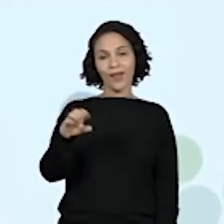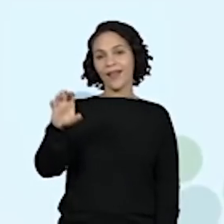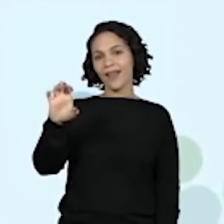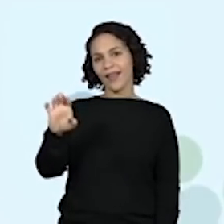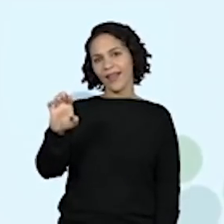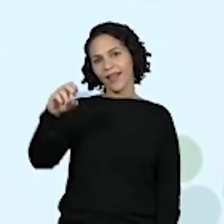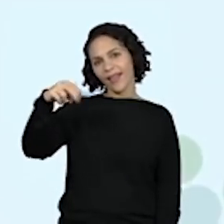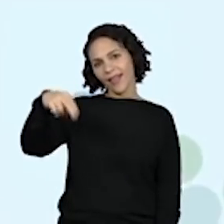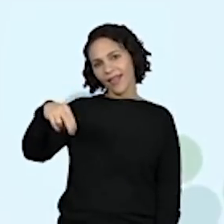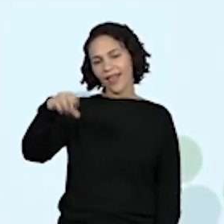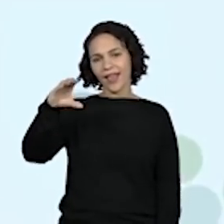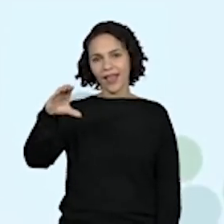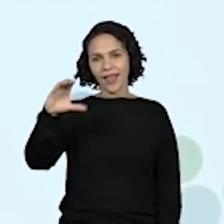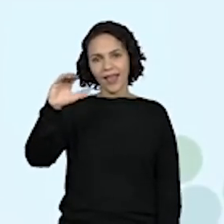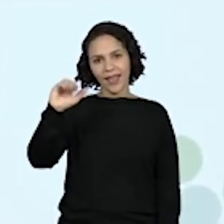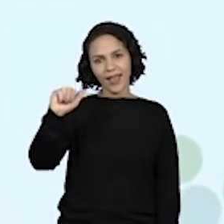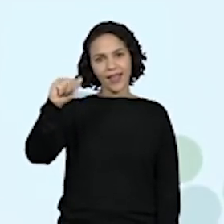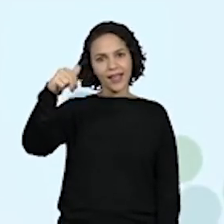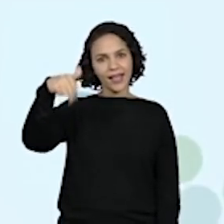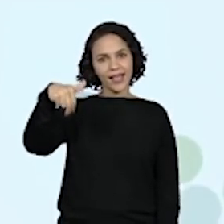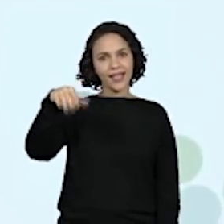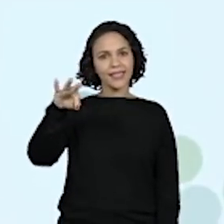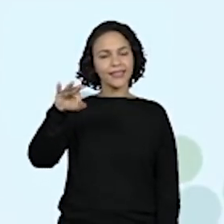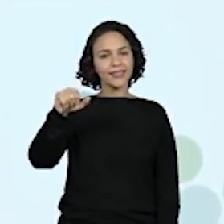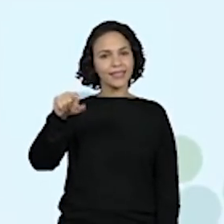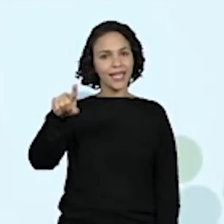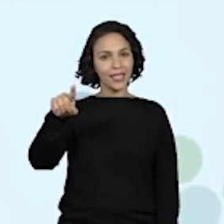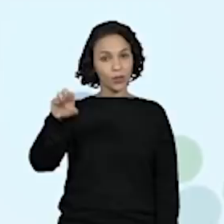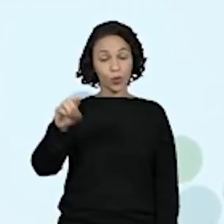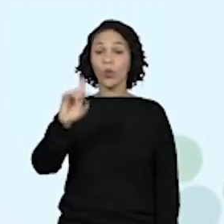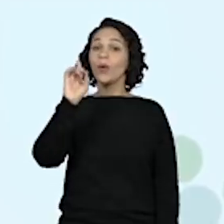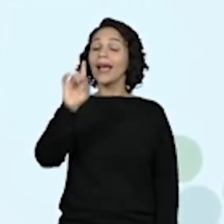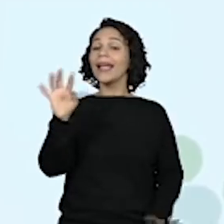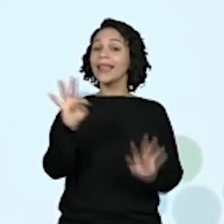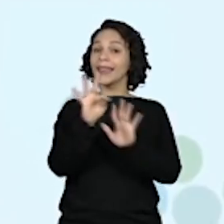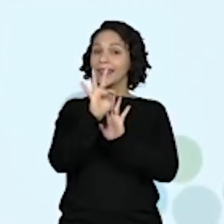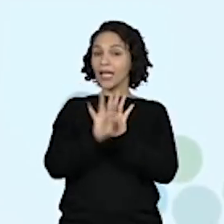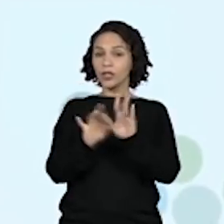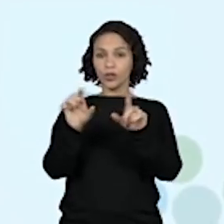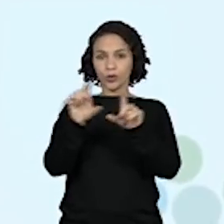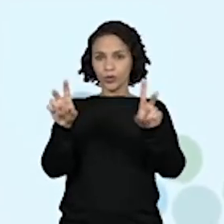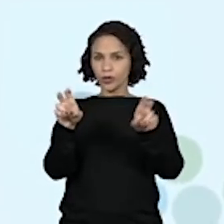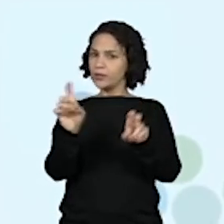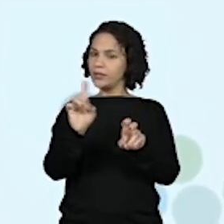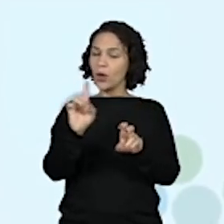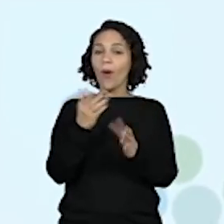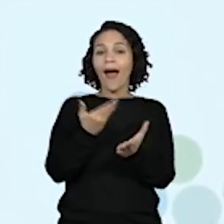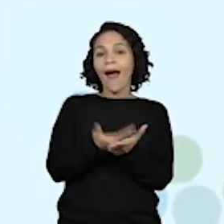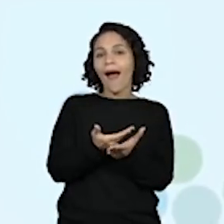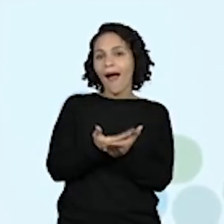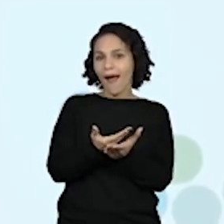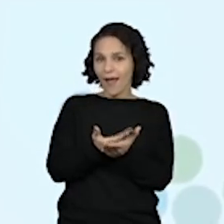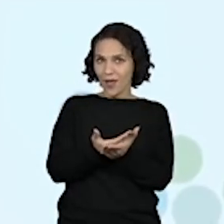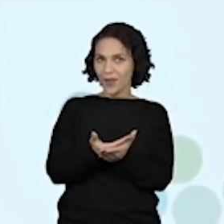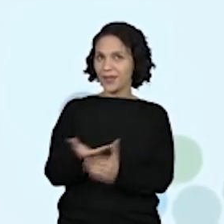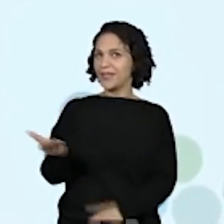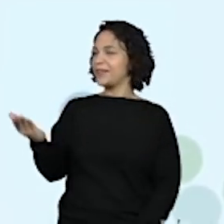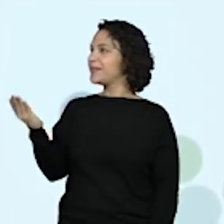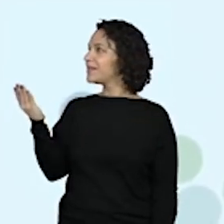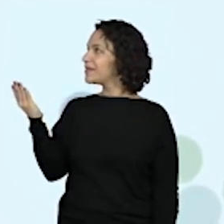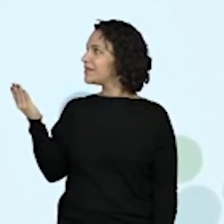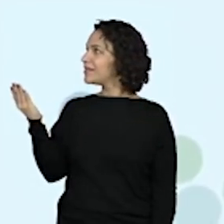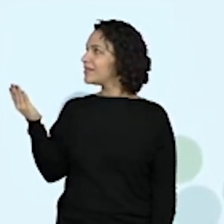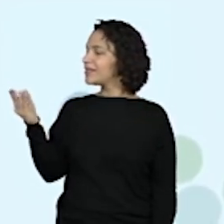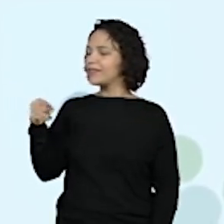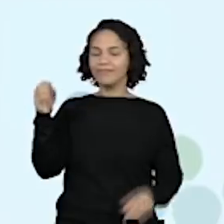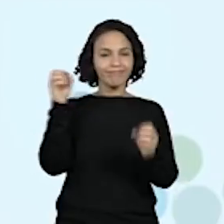O título da aula é O Encantado. Não é o título do texto, é o título da aula.